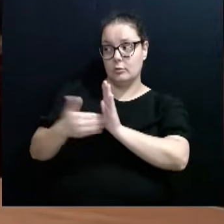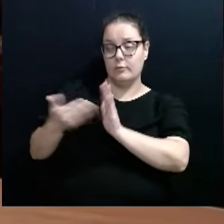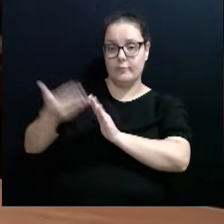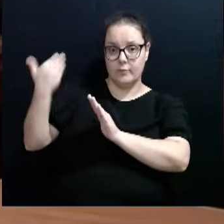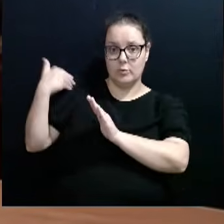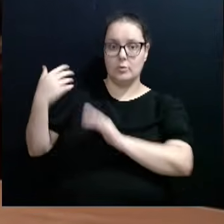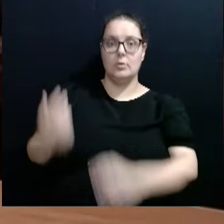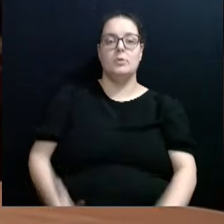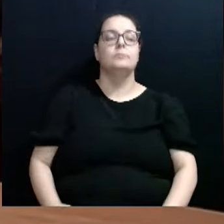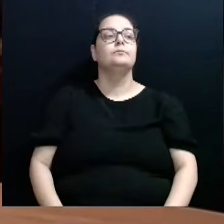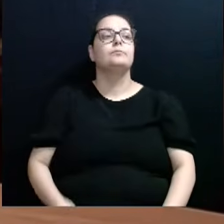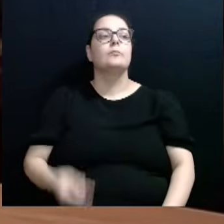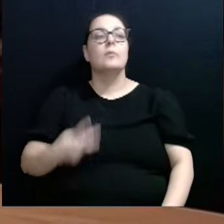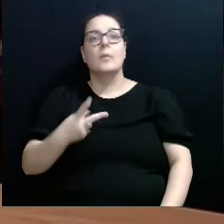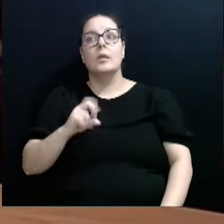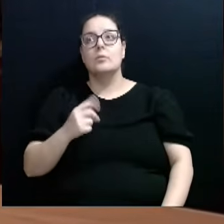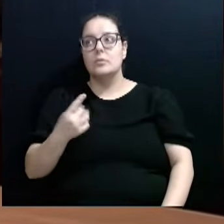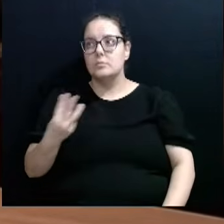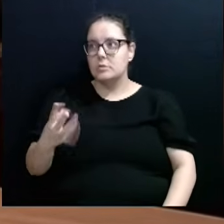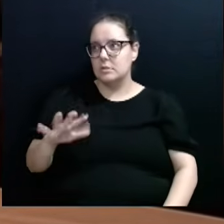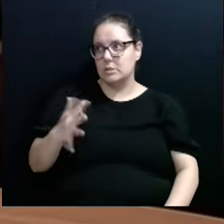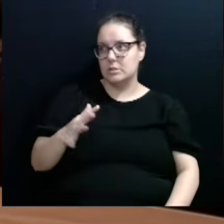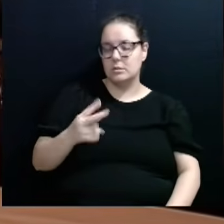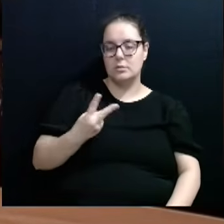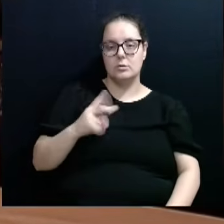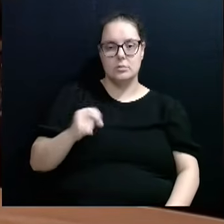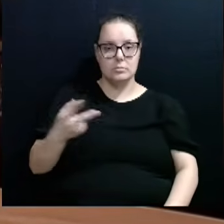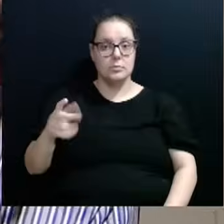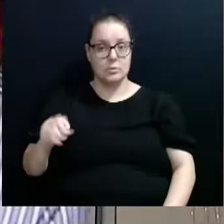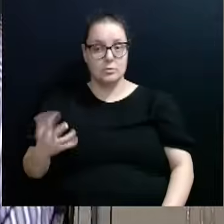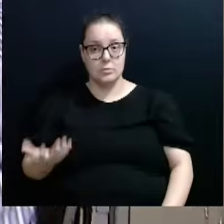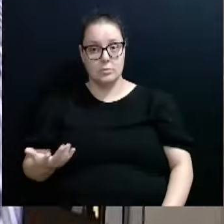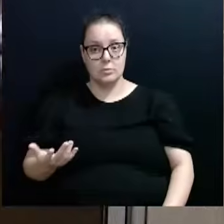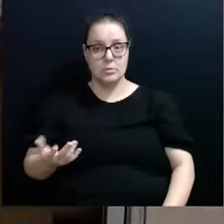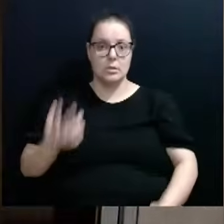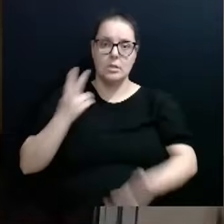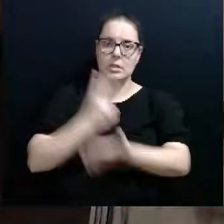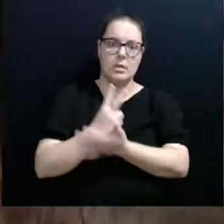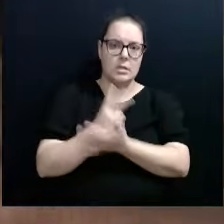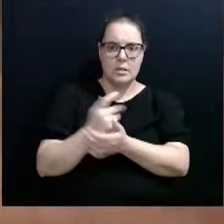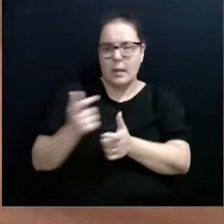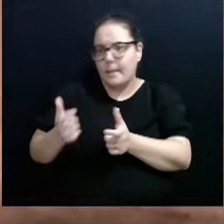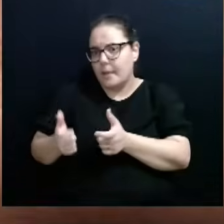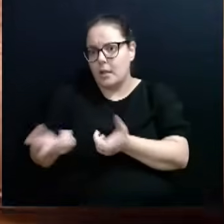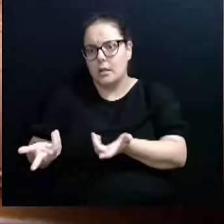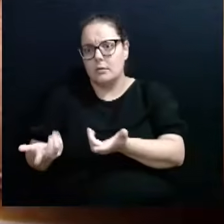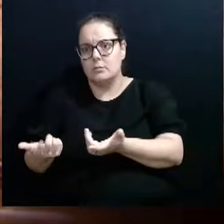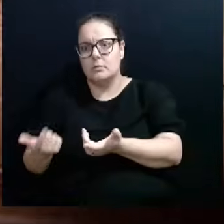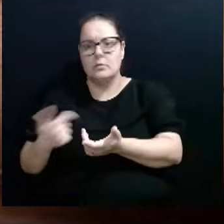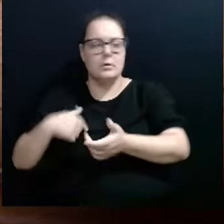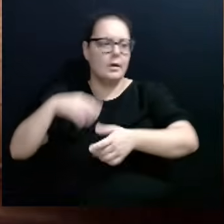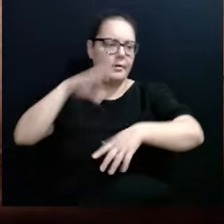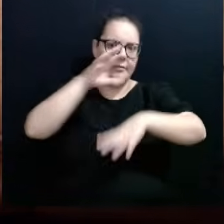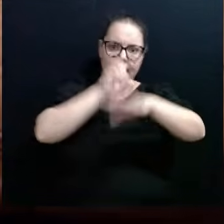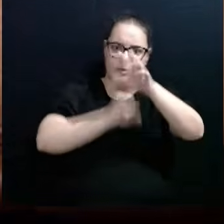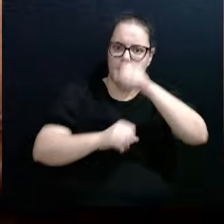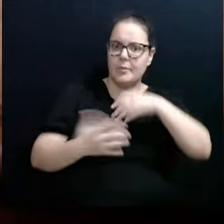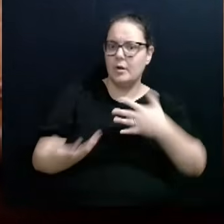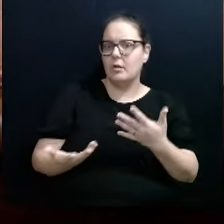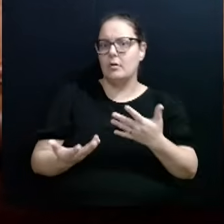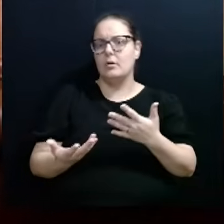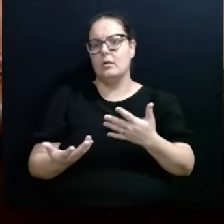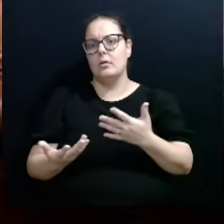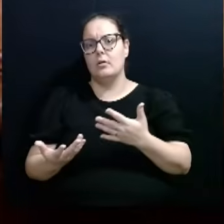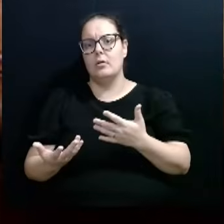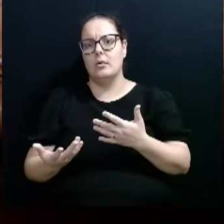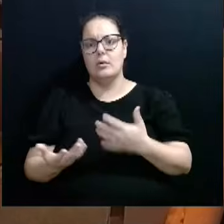2013 e 2020, sempre peças pequenas e fui aprendendo sozinho, de